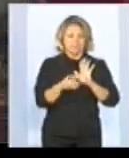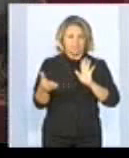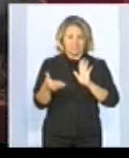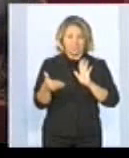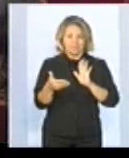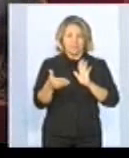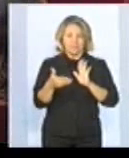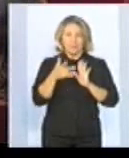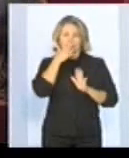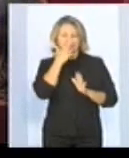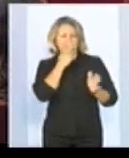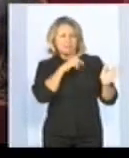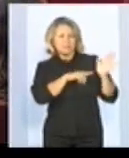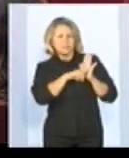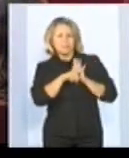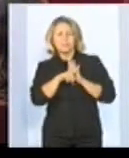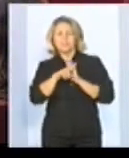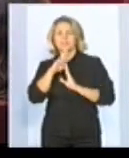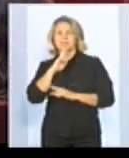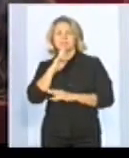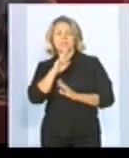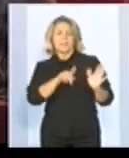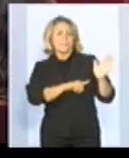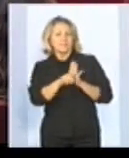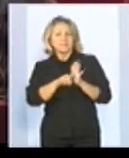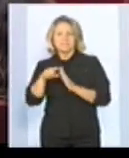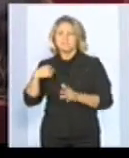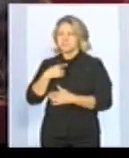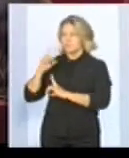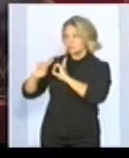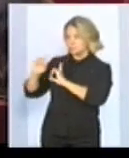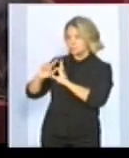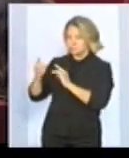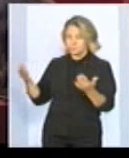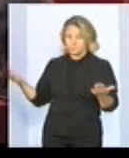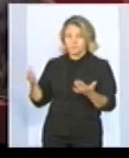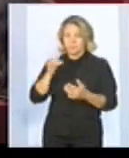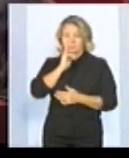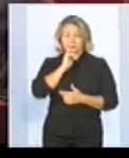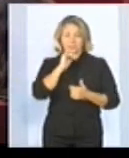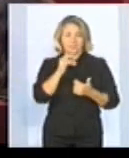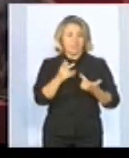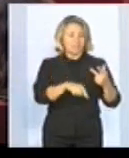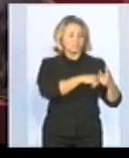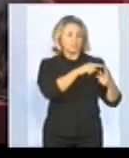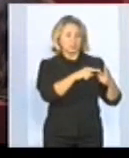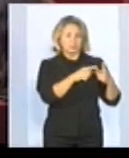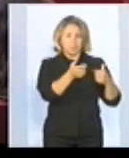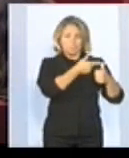elas questionam esse dogma, e daí a importância de a gente estar aqui discutindo essa questão hoje. As duas primeiras